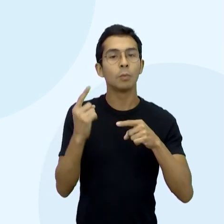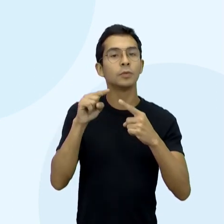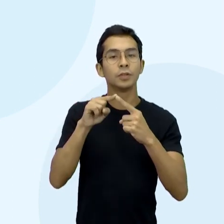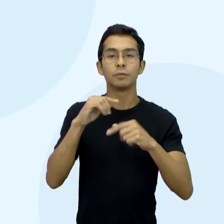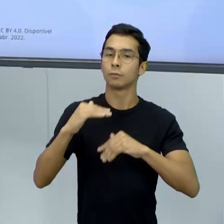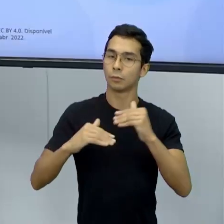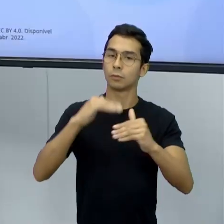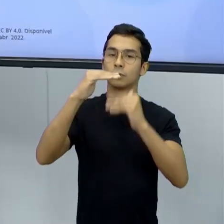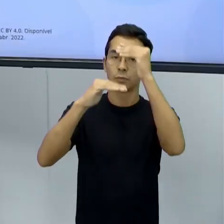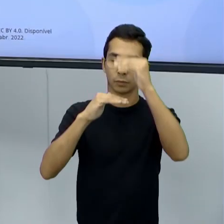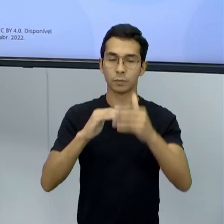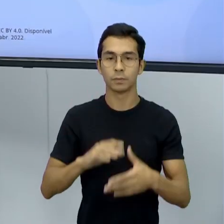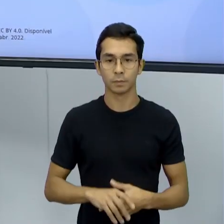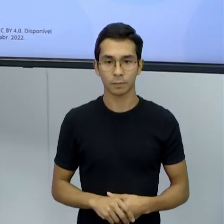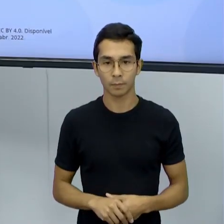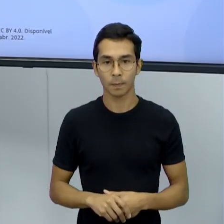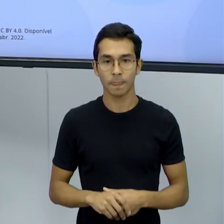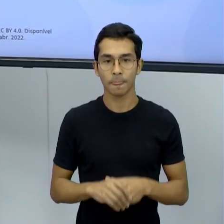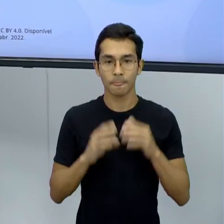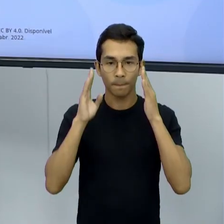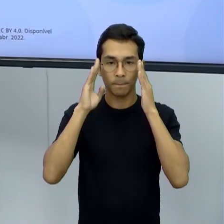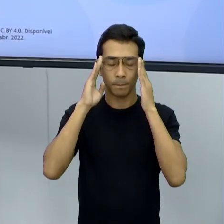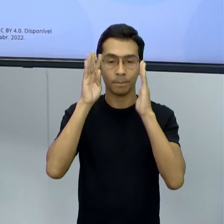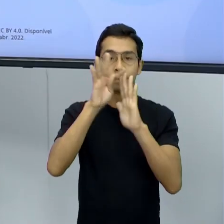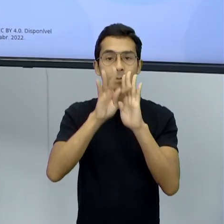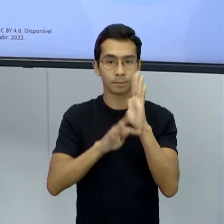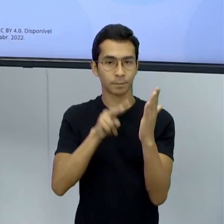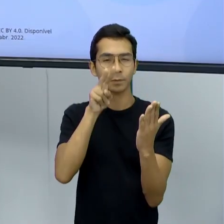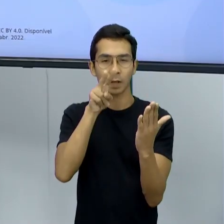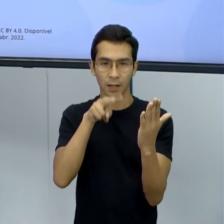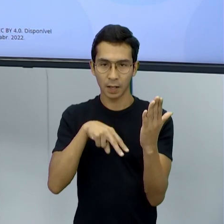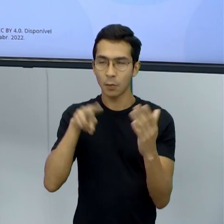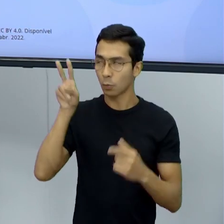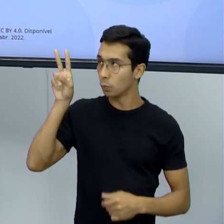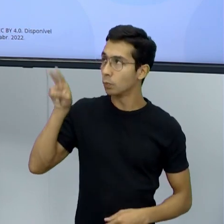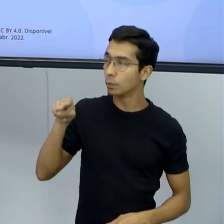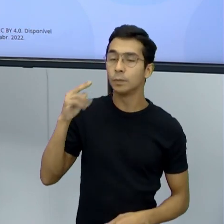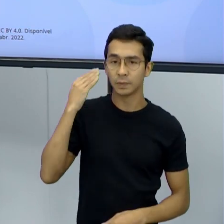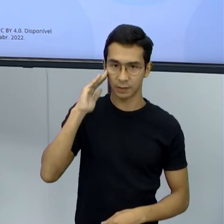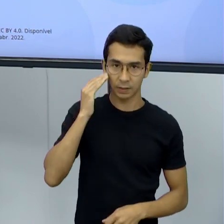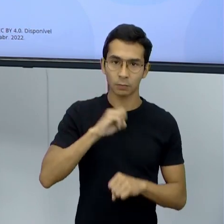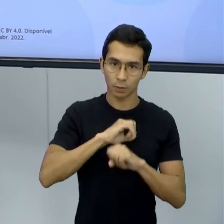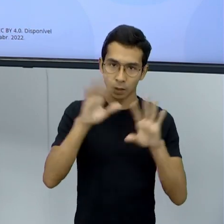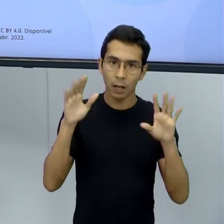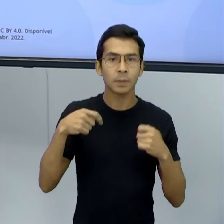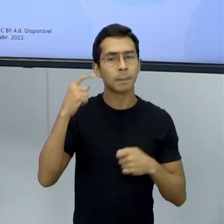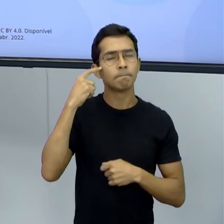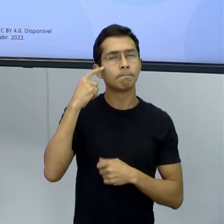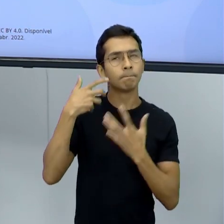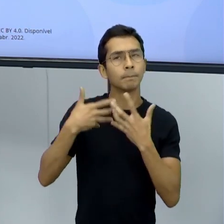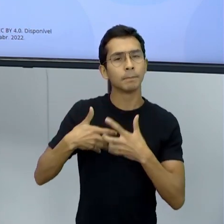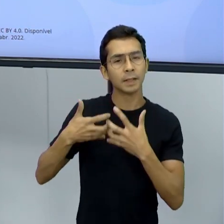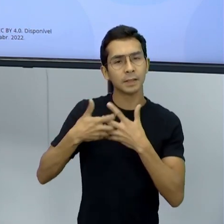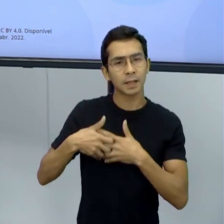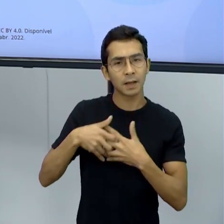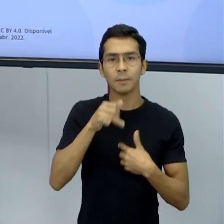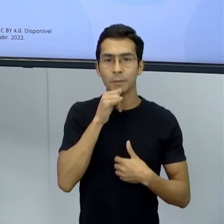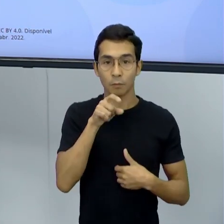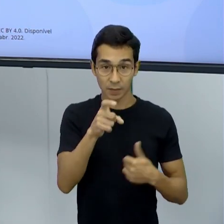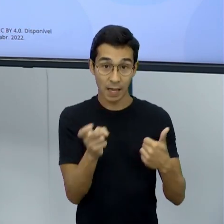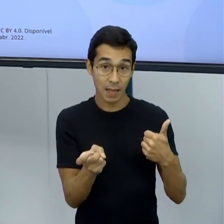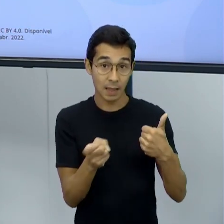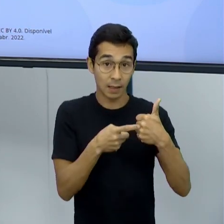bem claro aí o objetivo da leitura desse texto, né? É a gente pensar. E outra, se você não sabe ainda, toda vez que você dá um like em